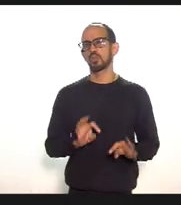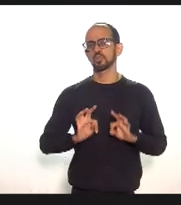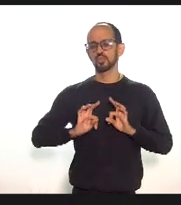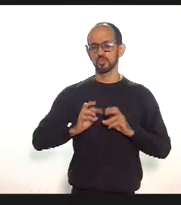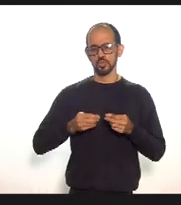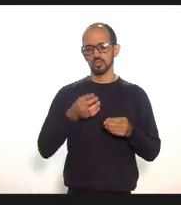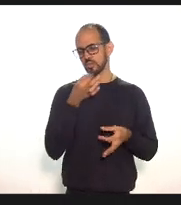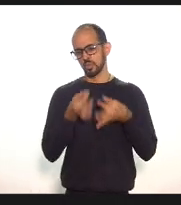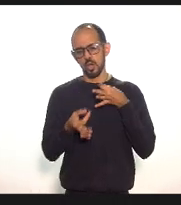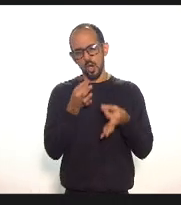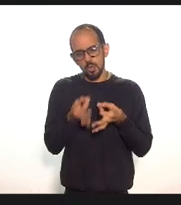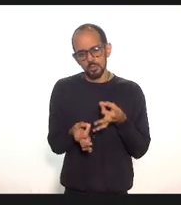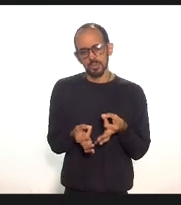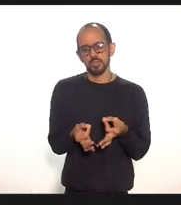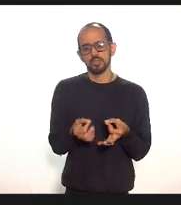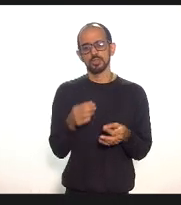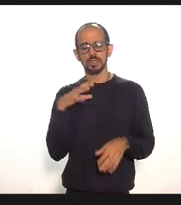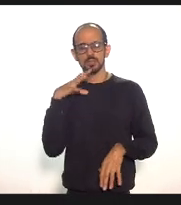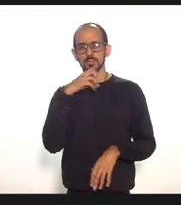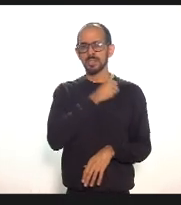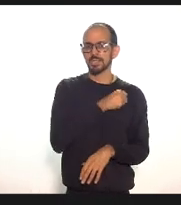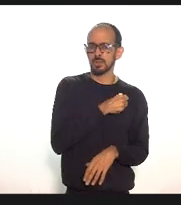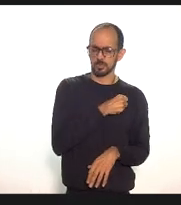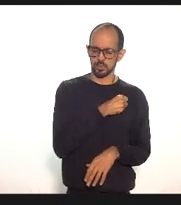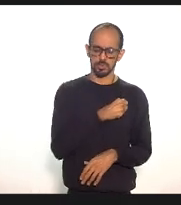as suas opiniões, as suas percepções.